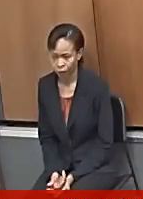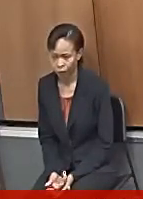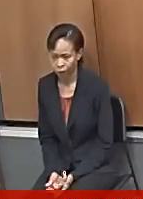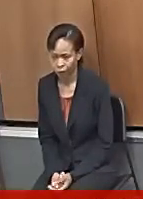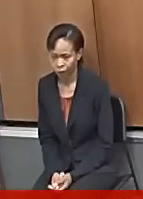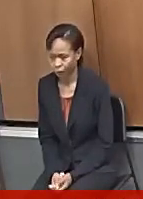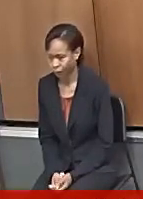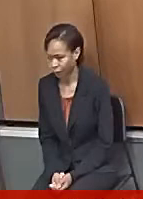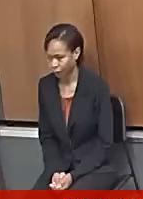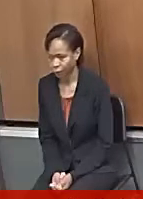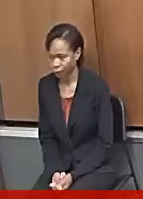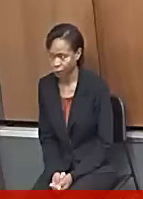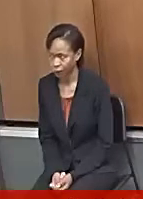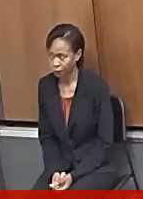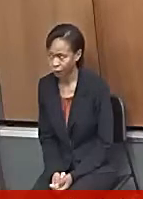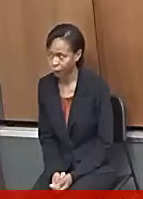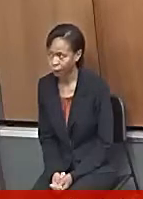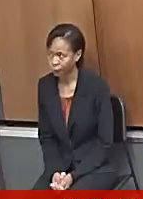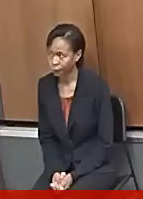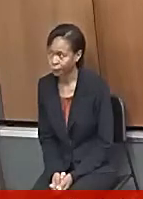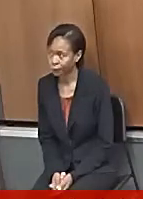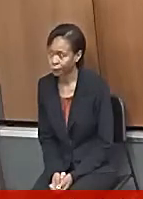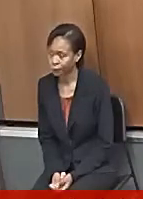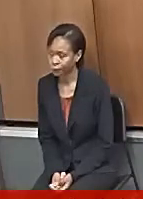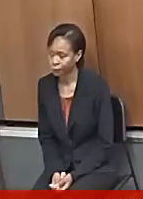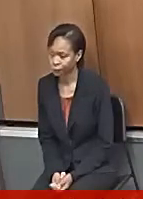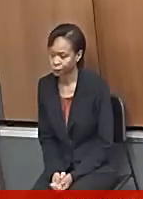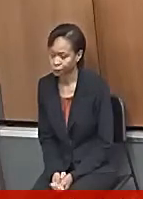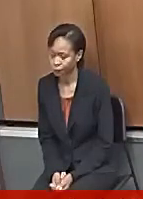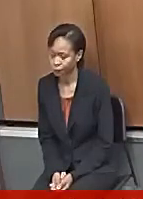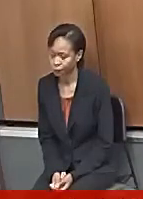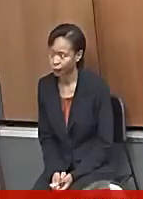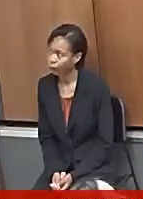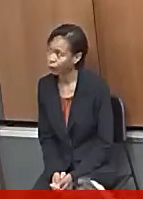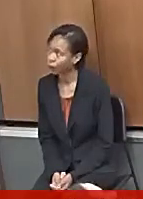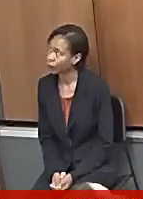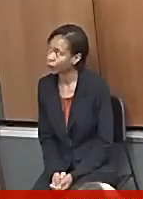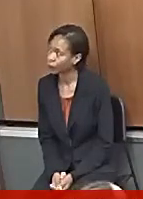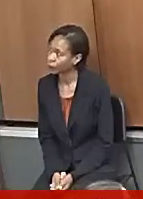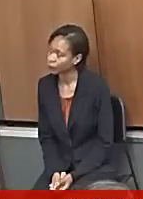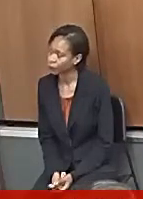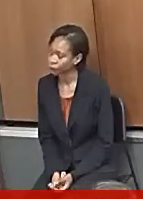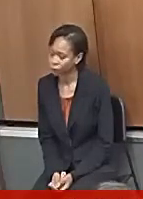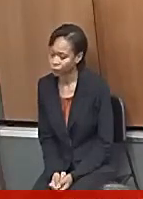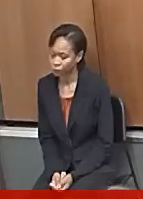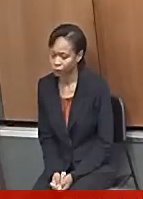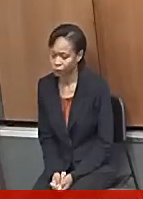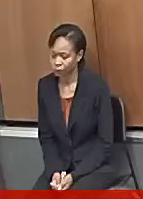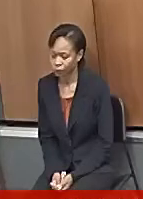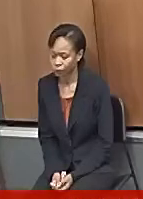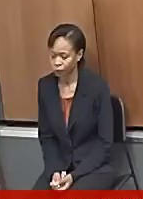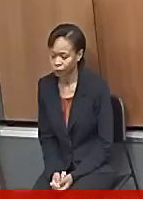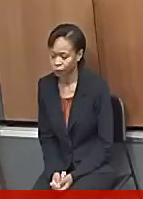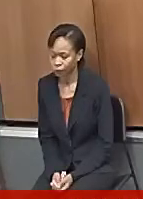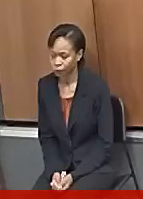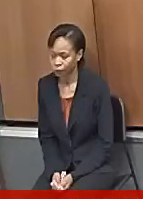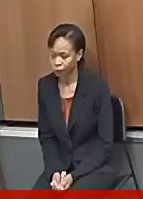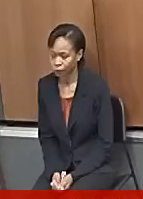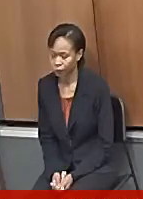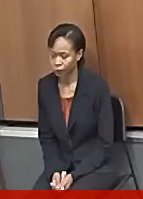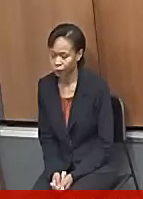da avenida afonso pena no município de belo horizonte autoria do deputado inácio franco projeto de lei número 3 mil e dois de